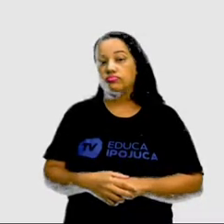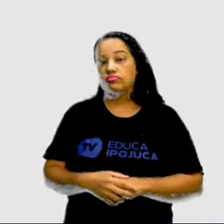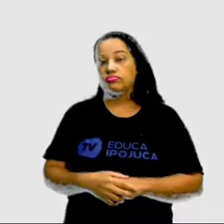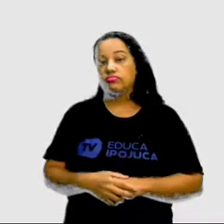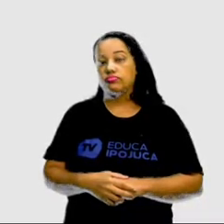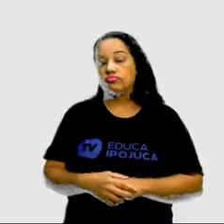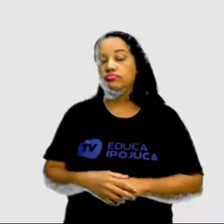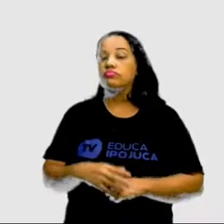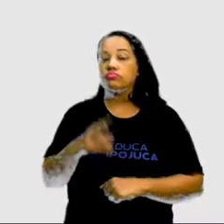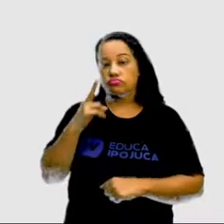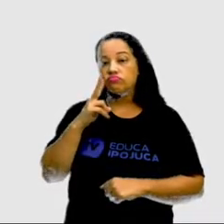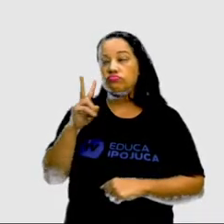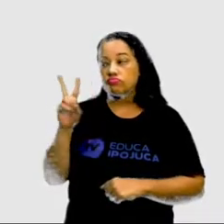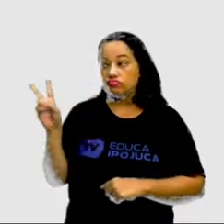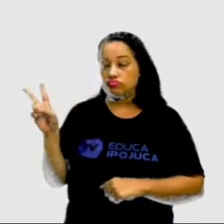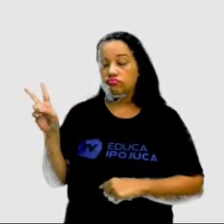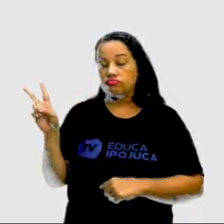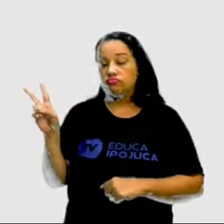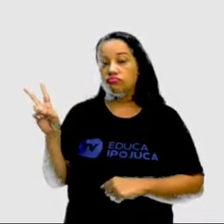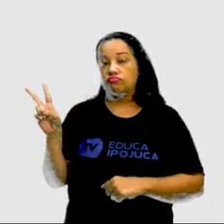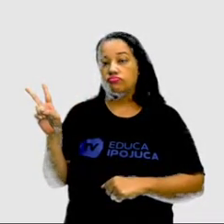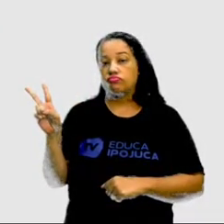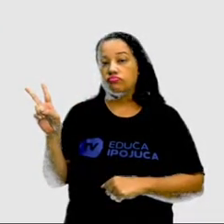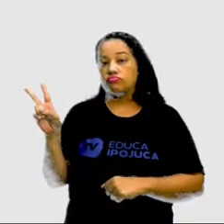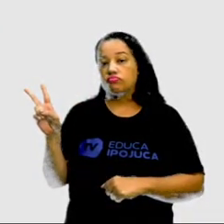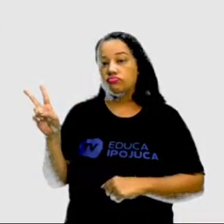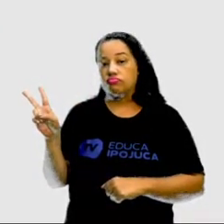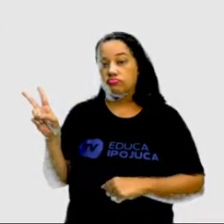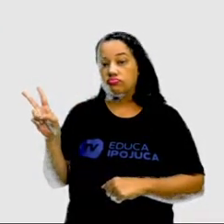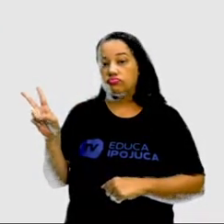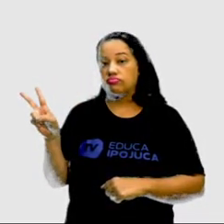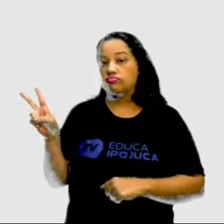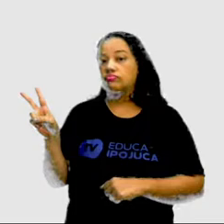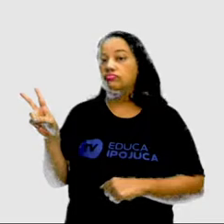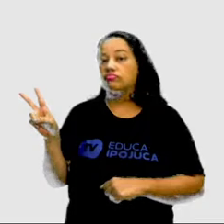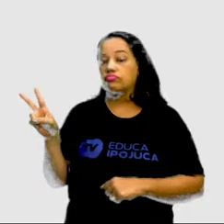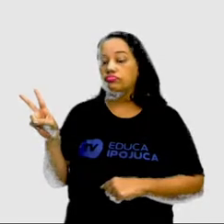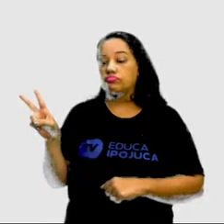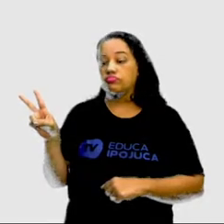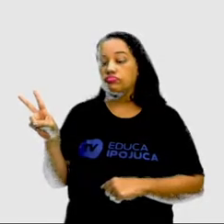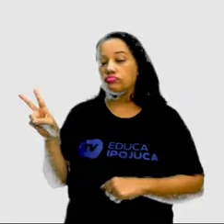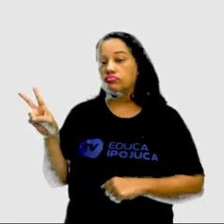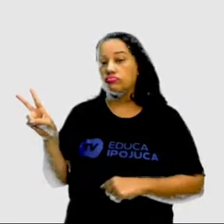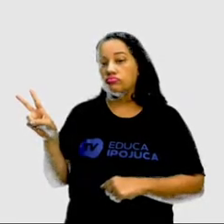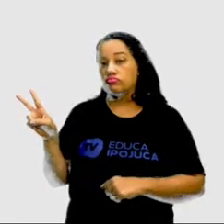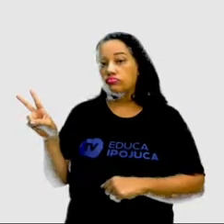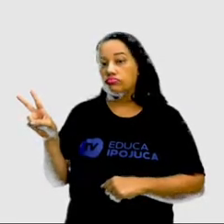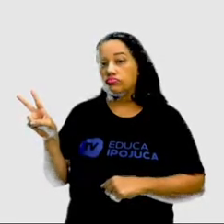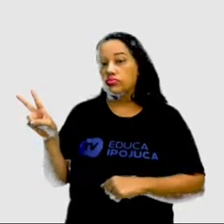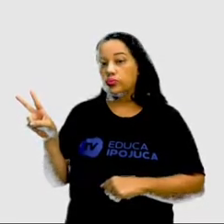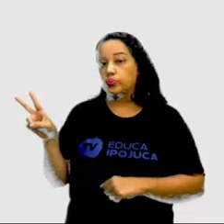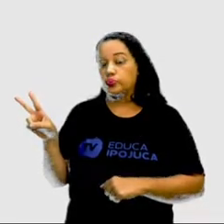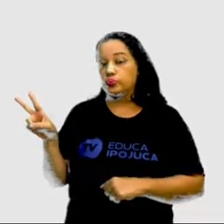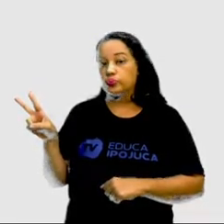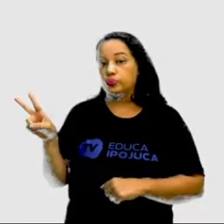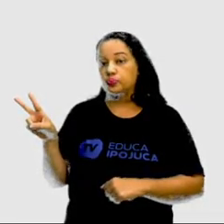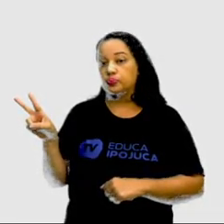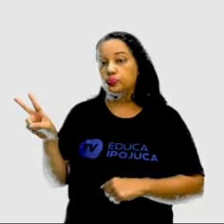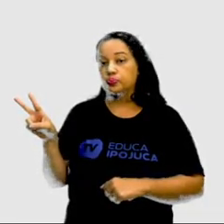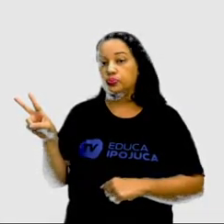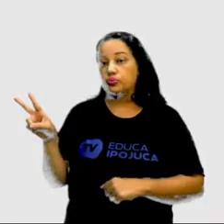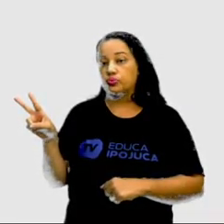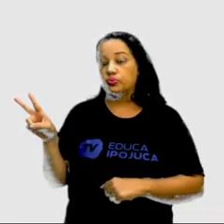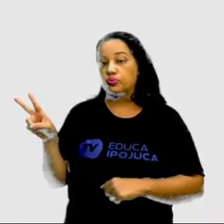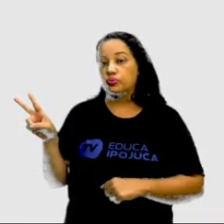I am sure, ou oh, I'm sure, né? He's going to invite you too. He asked me for your